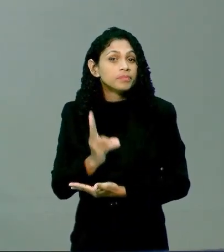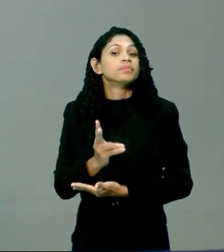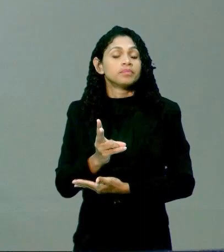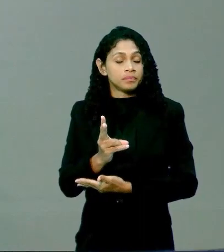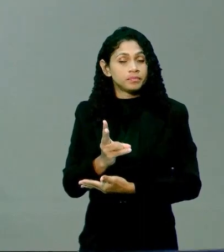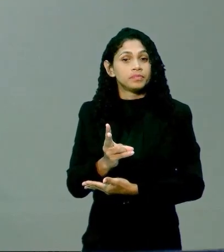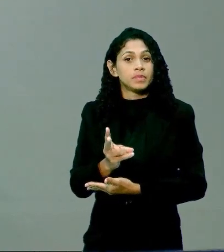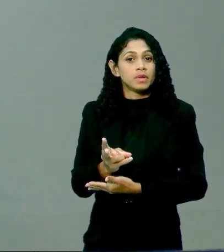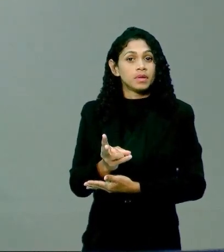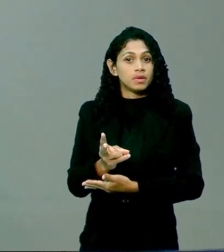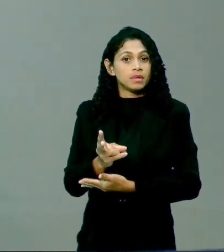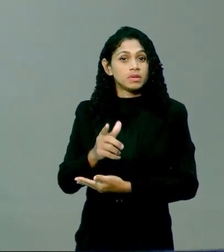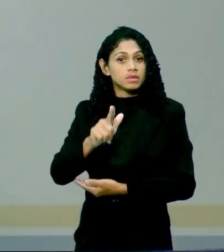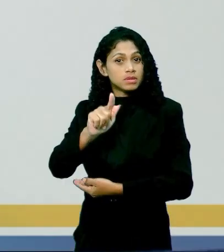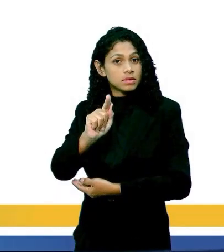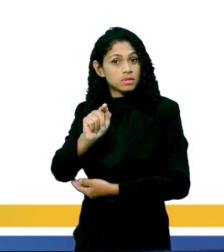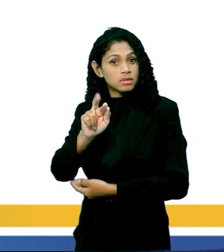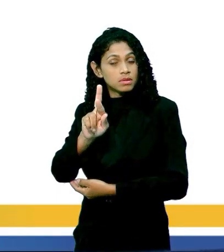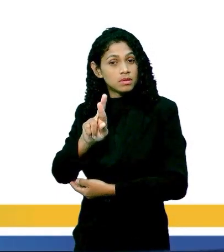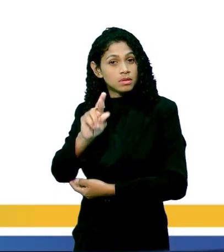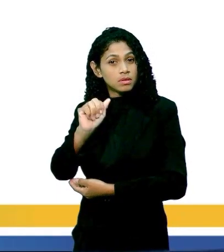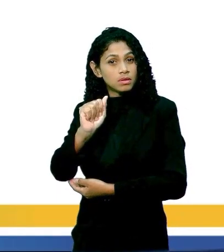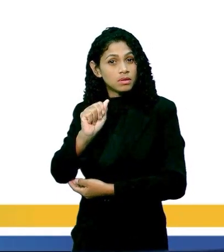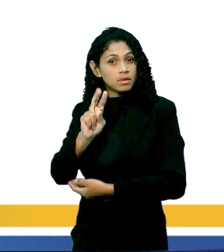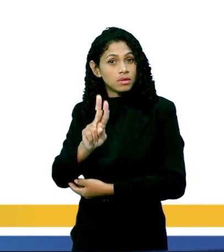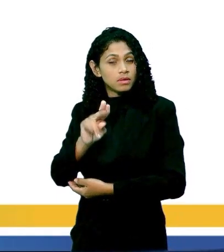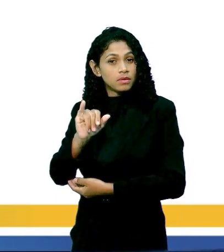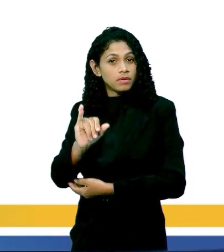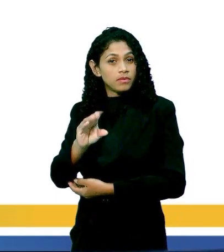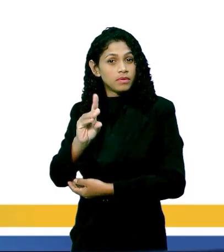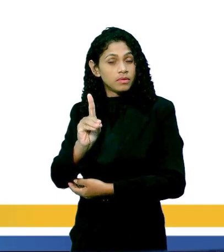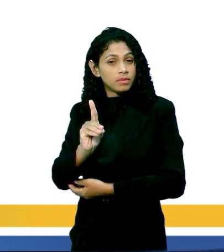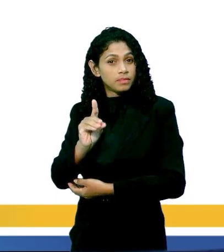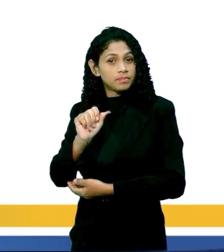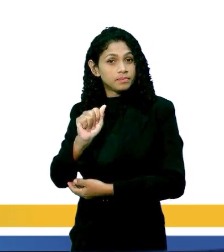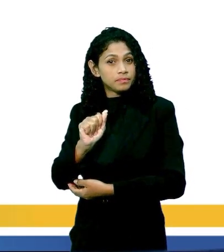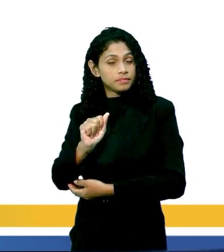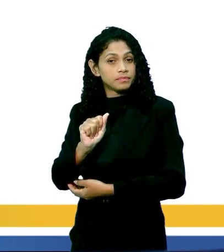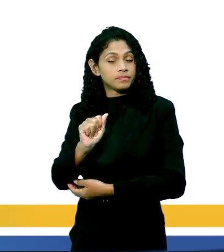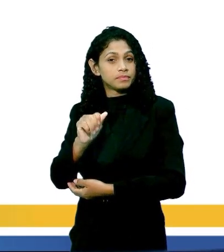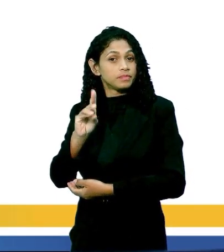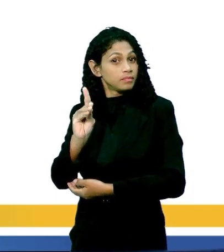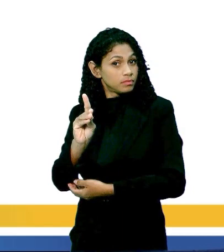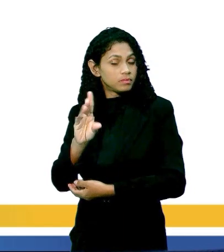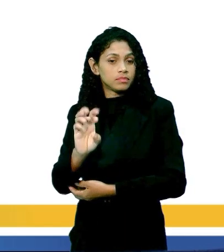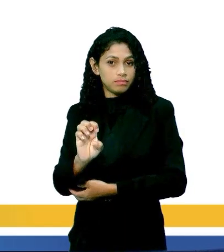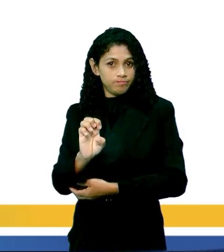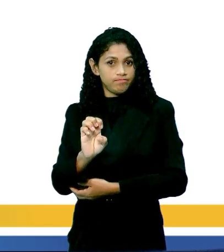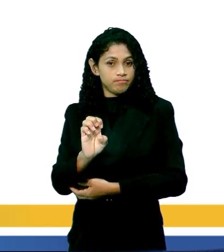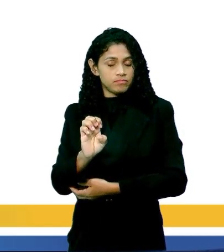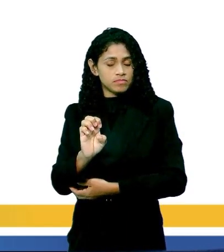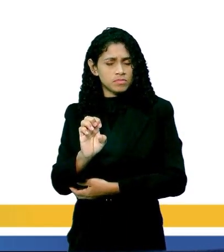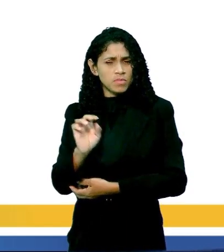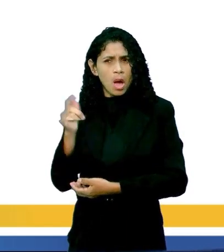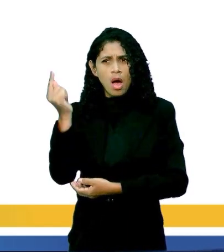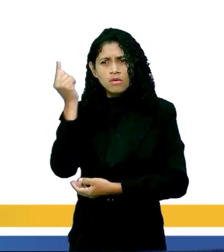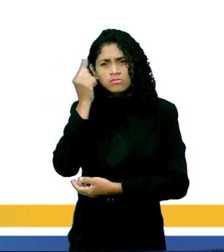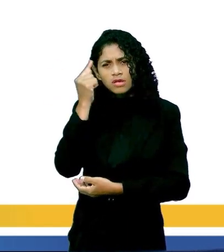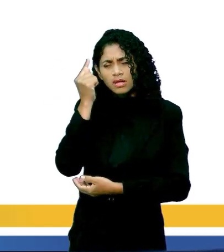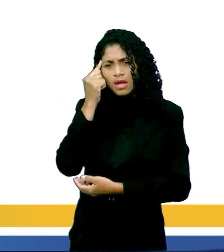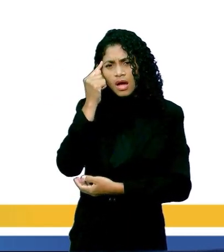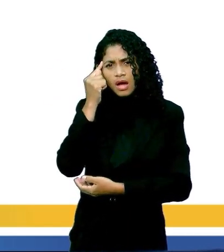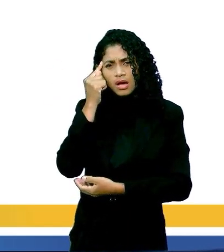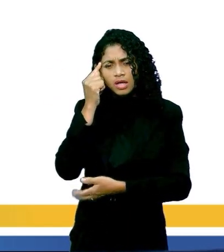pesos diferentes estão sobre a mesma gravidade, será se eles vão chegar em tempos proporcionais às suas massas? Não. Será se vão chegar